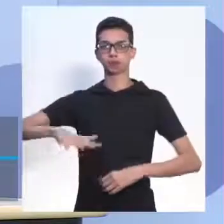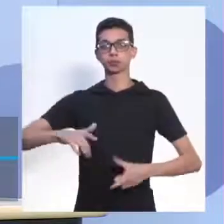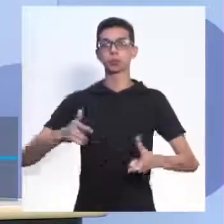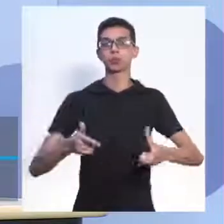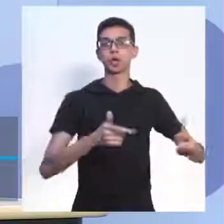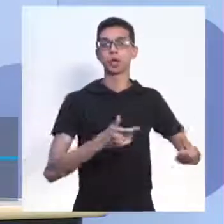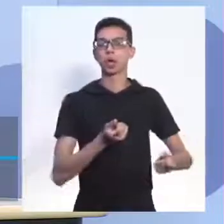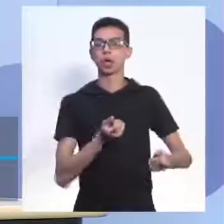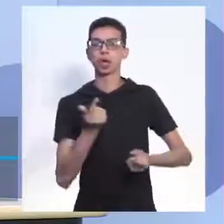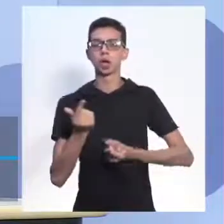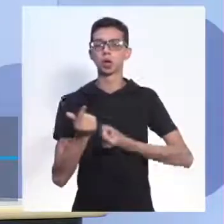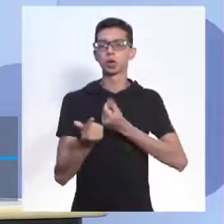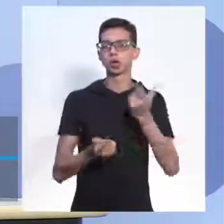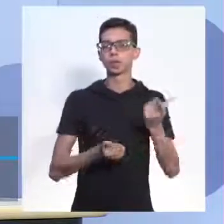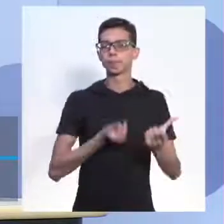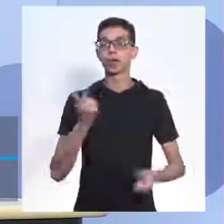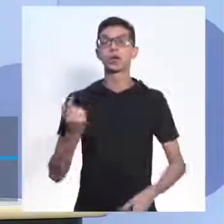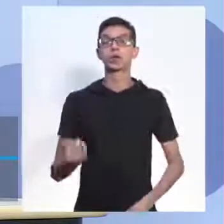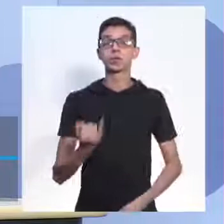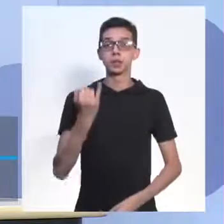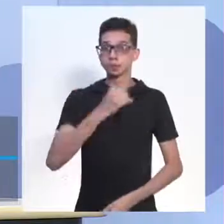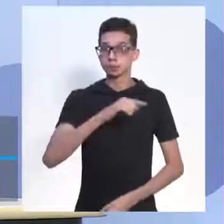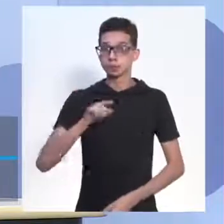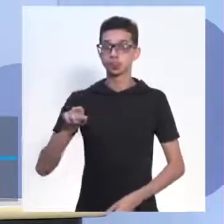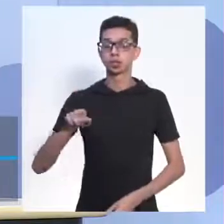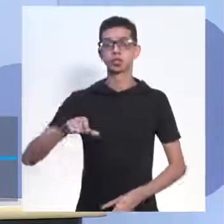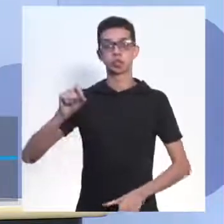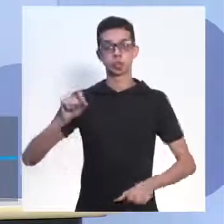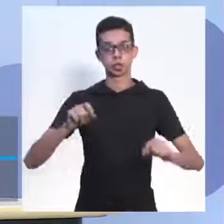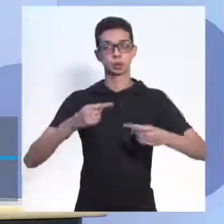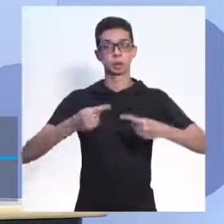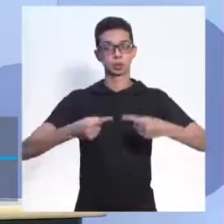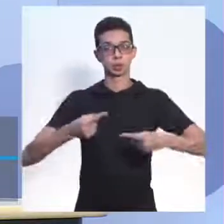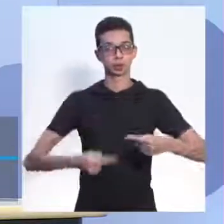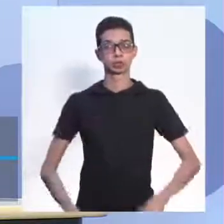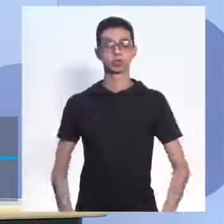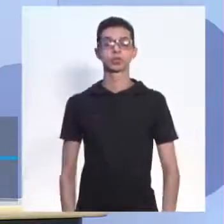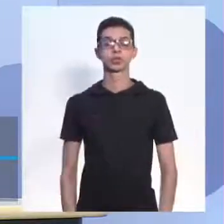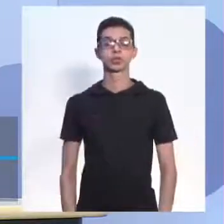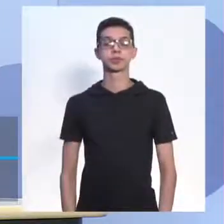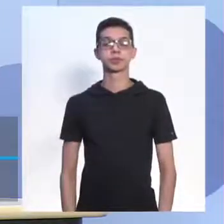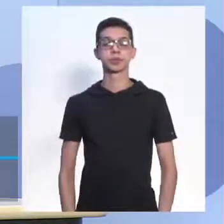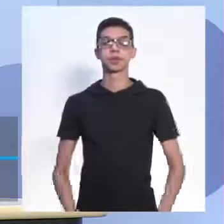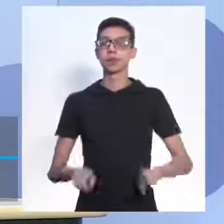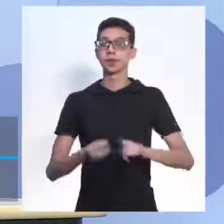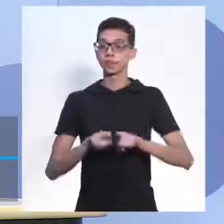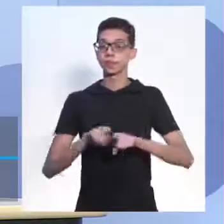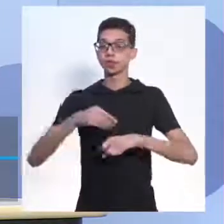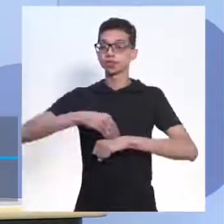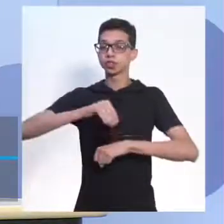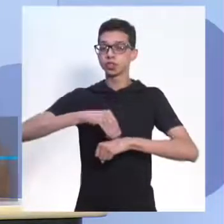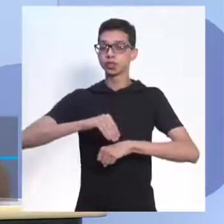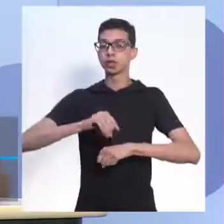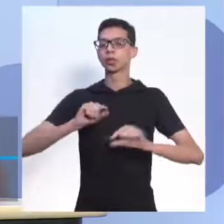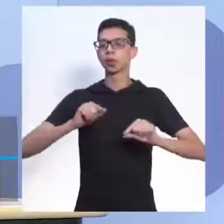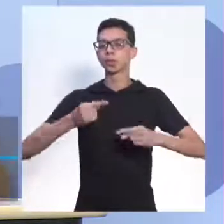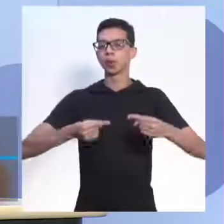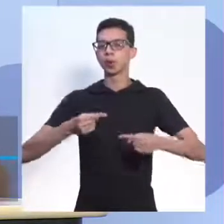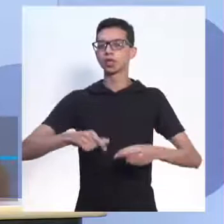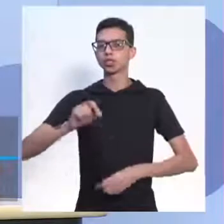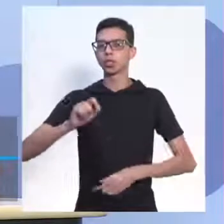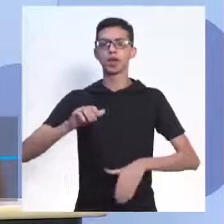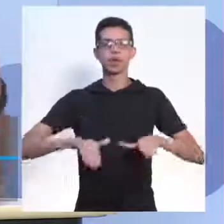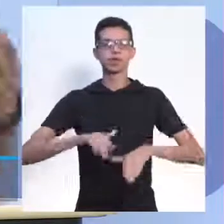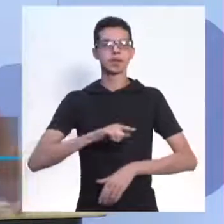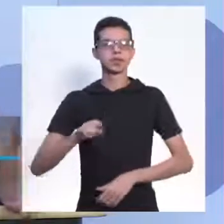então por isso que é importante ali a gente ter a nossa escolha política e uma dica para escolha política que assim Às vezes